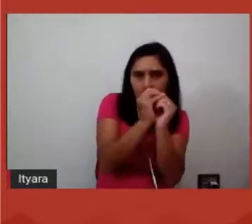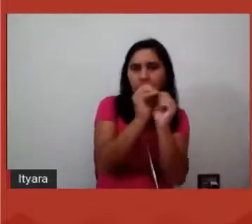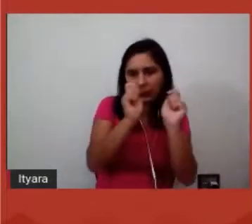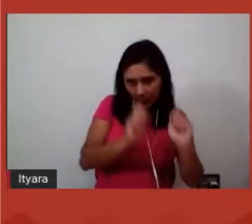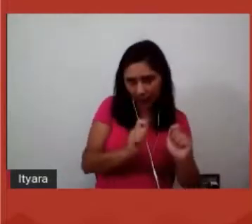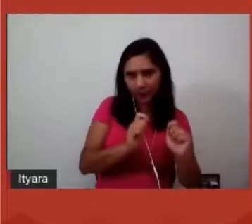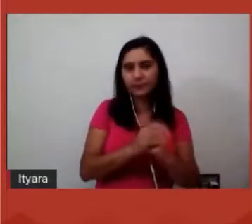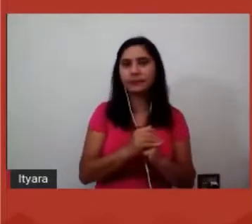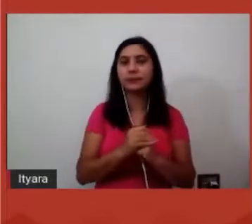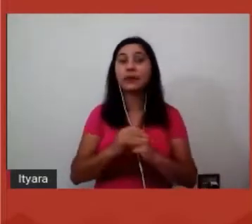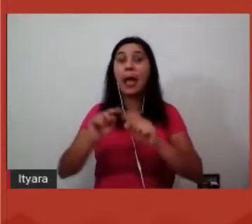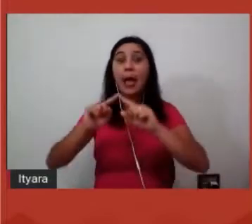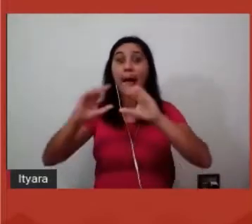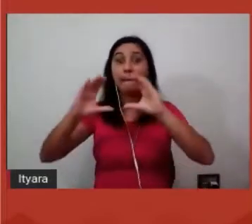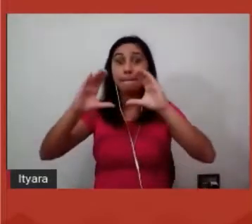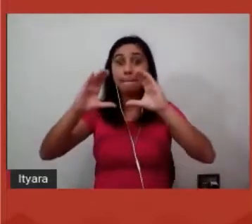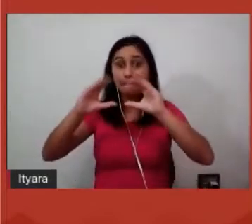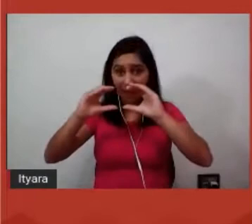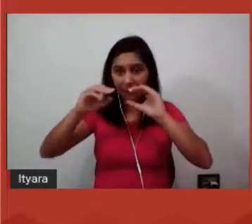É a massa que é fixa.